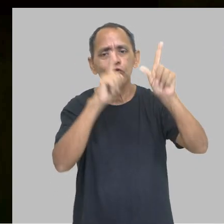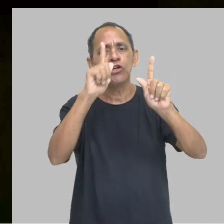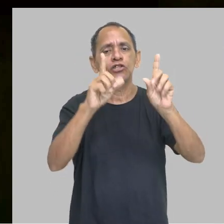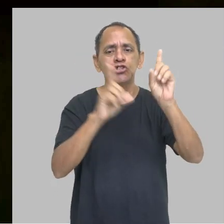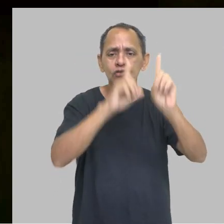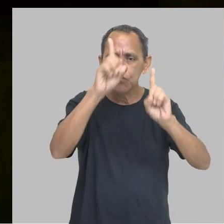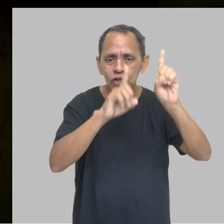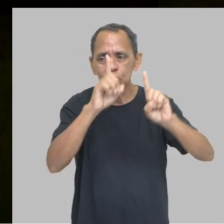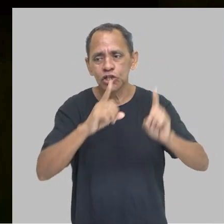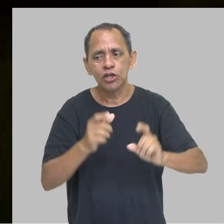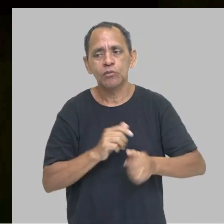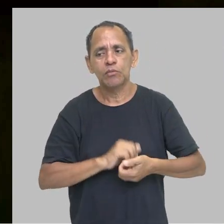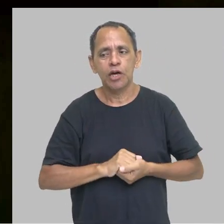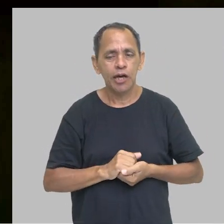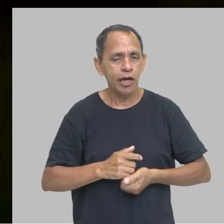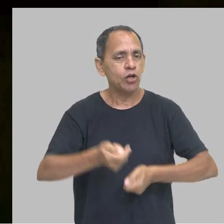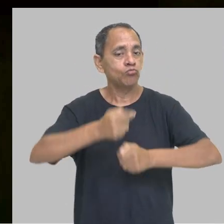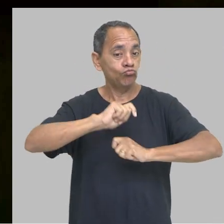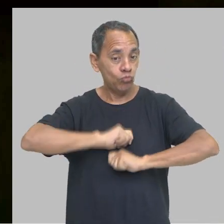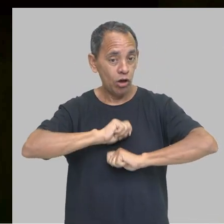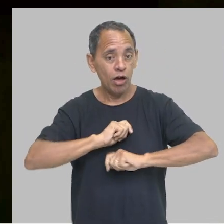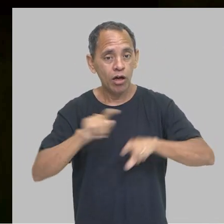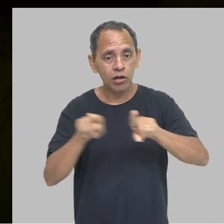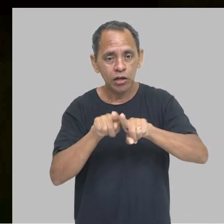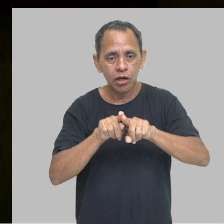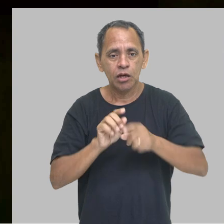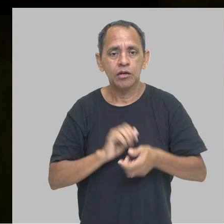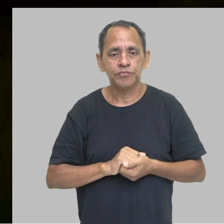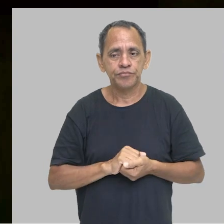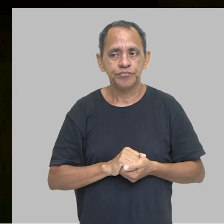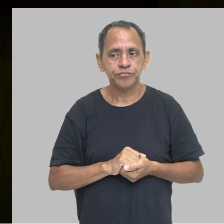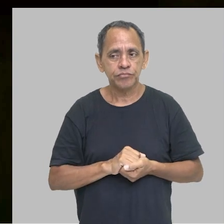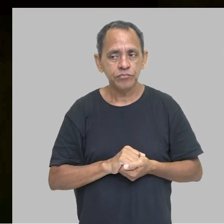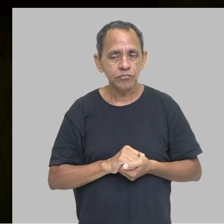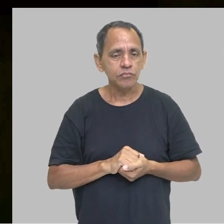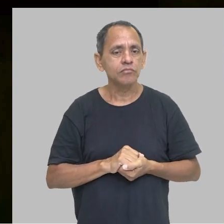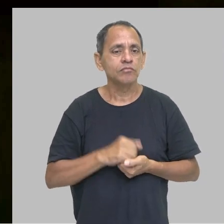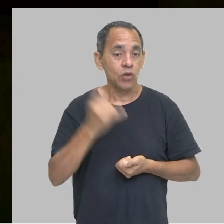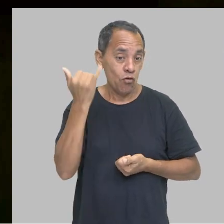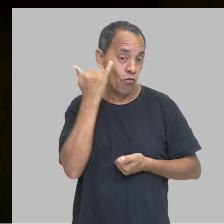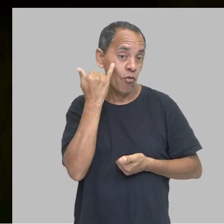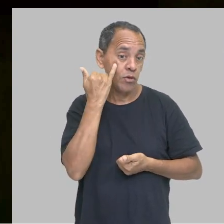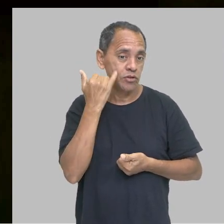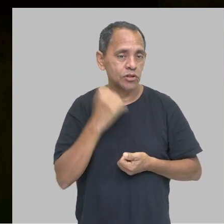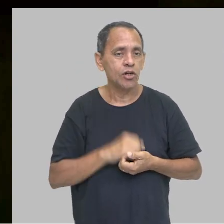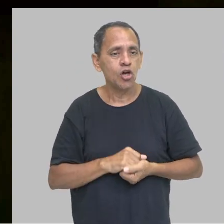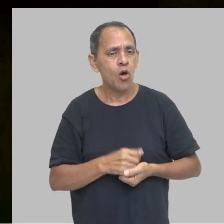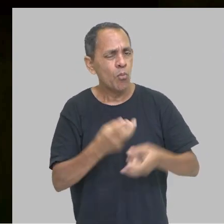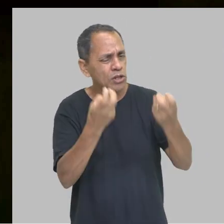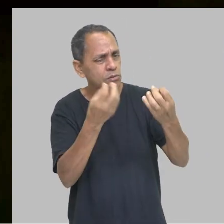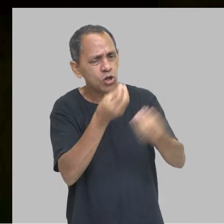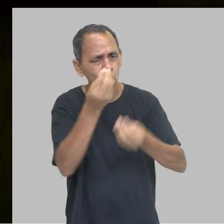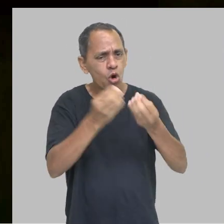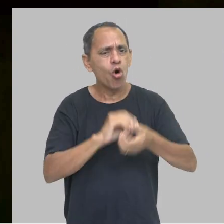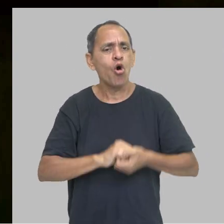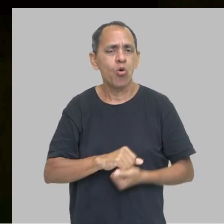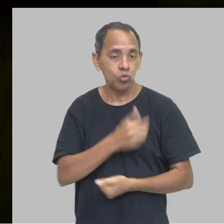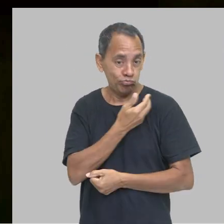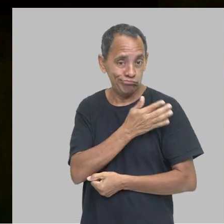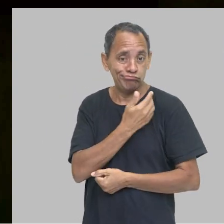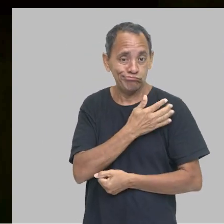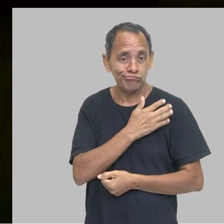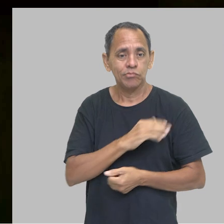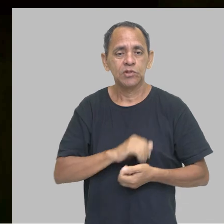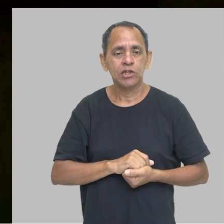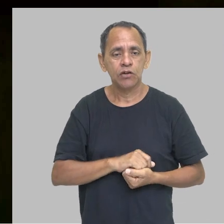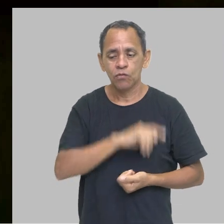outros povos primitivos. Olha só, gente, olha só a ideia, olha só como eles são preconceituosos naquele momento. Eles dizem que